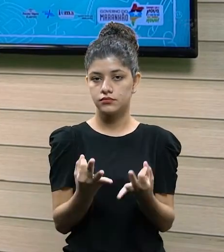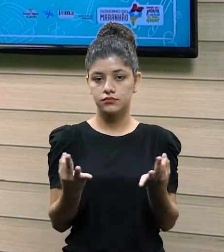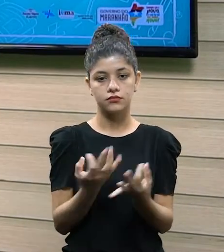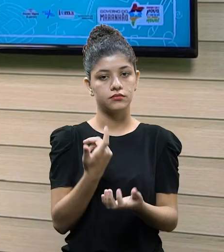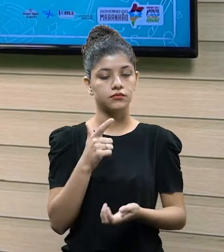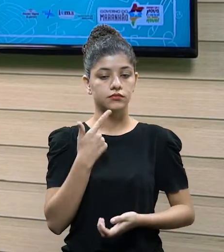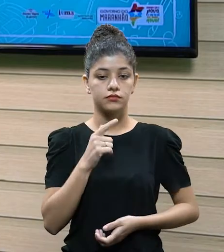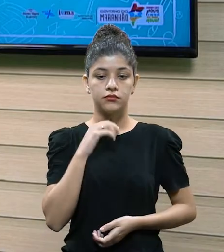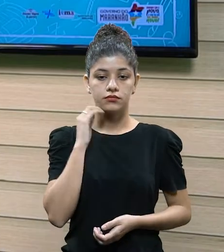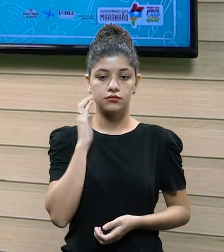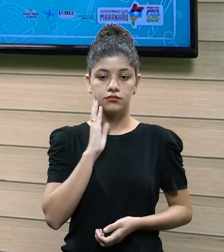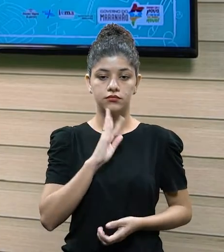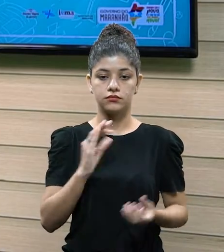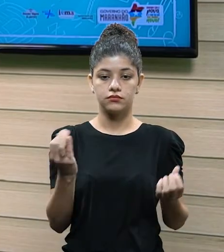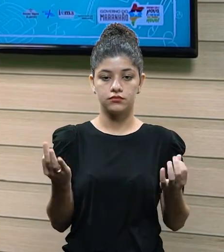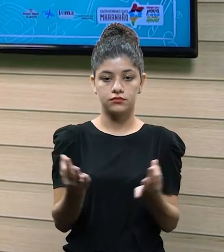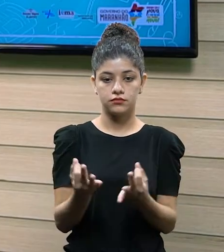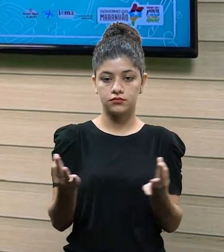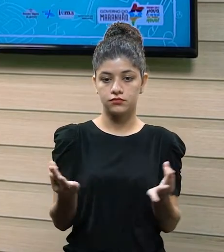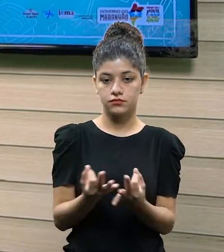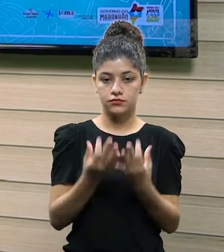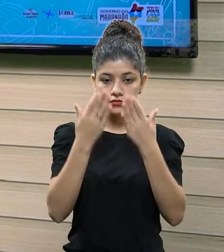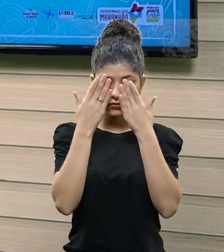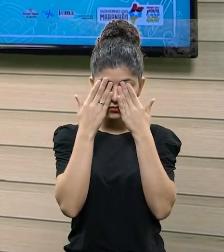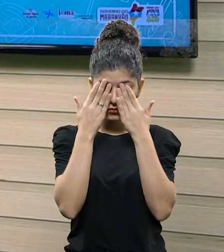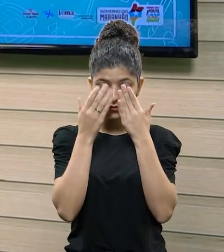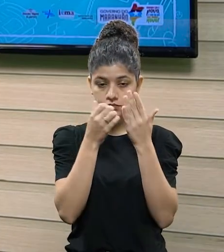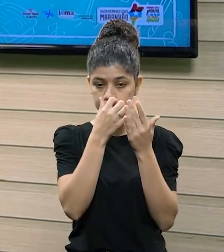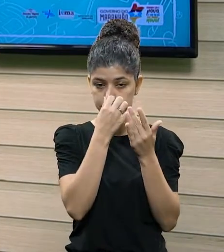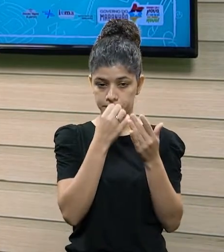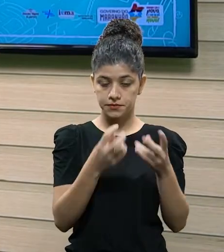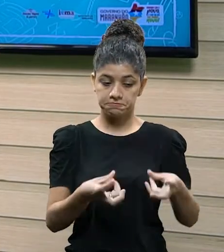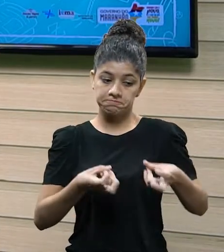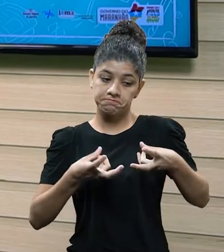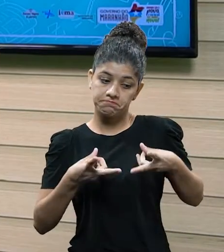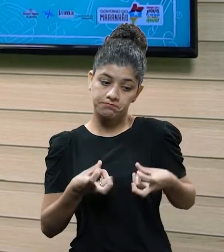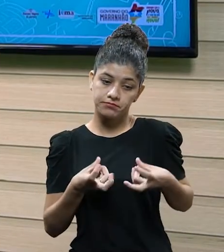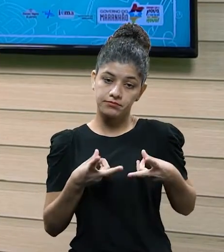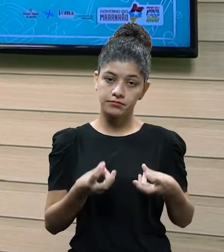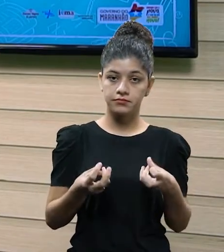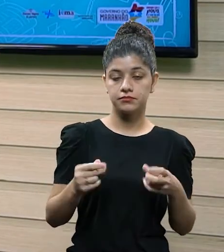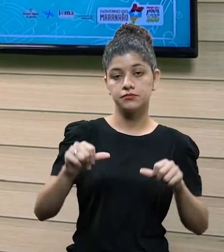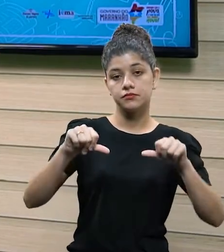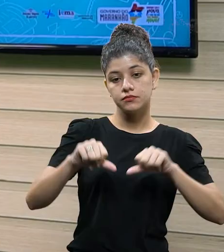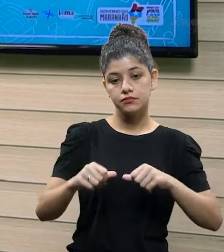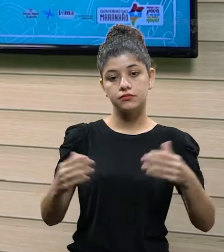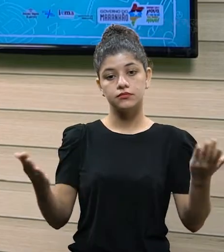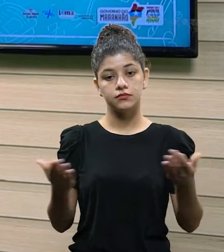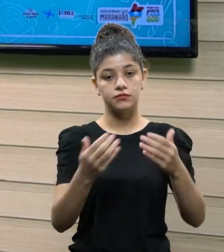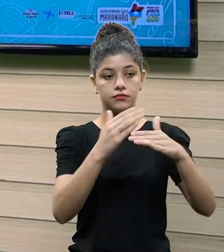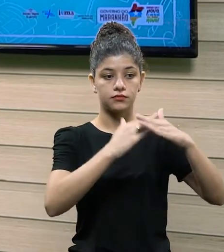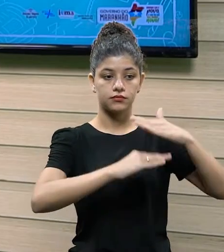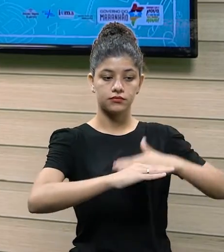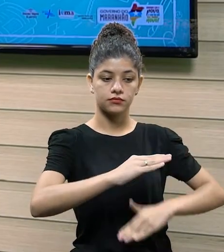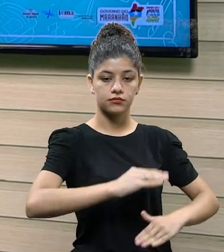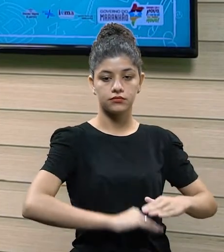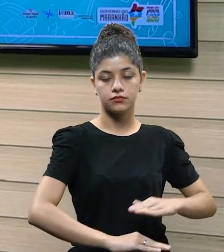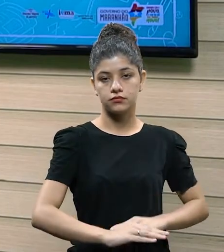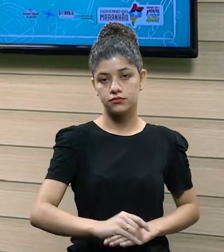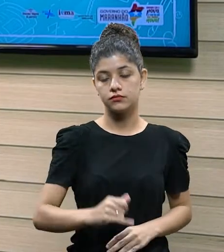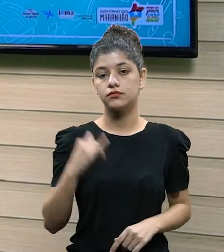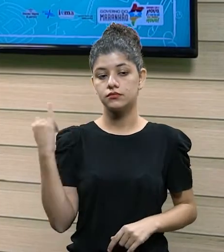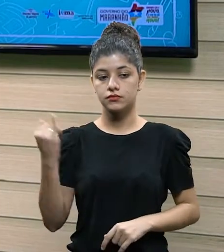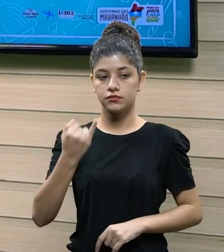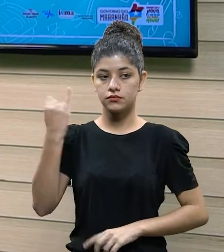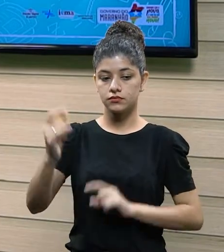a perfeição. Se eu achar que minha equipe está perfeita, eu vou fechar os meus olhos, não vou identificar os pontos negativos e a minha equipe vai cair de